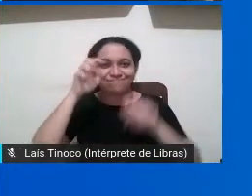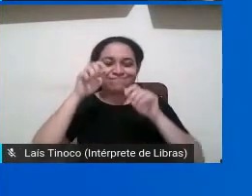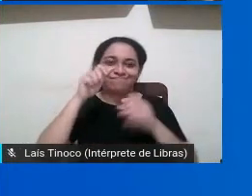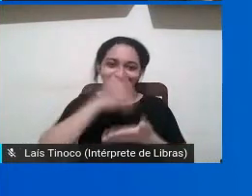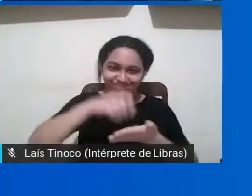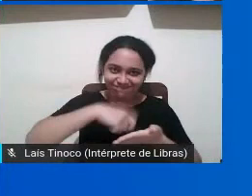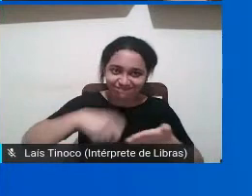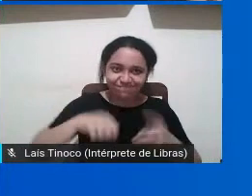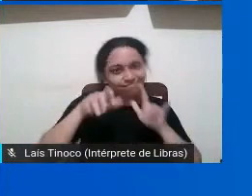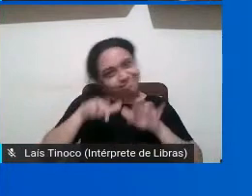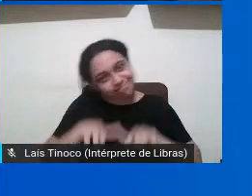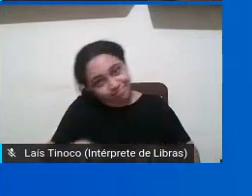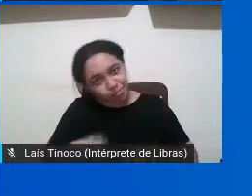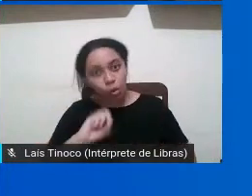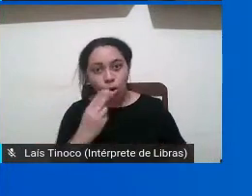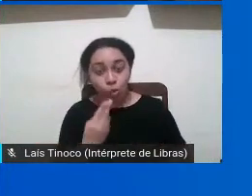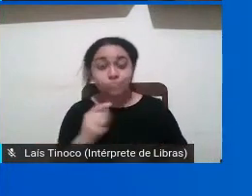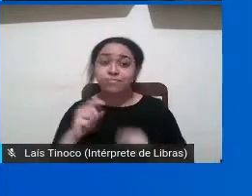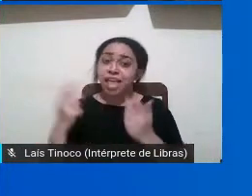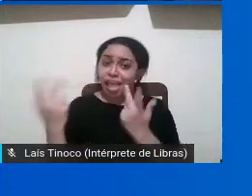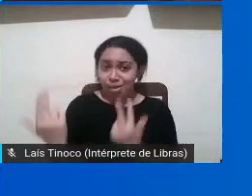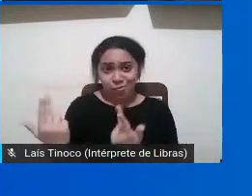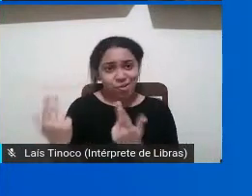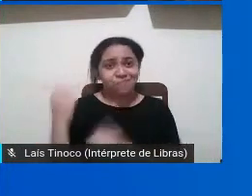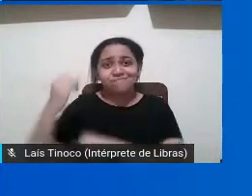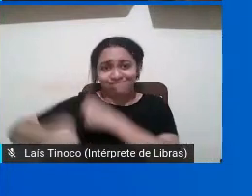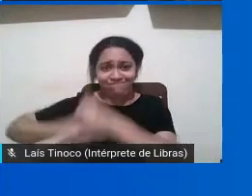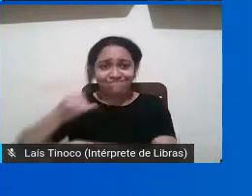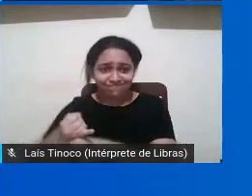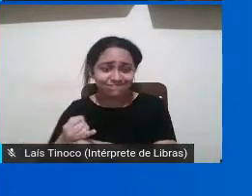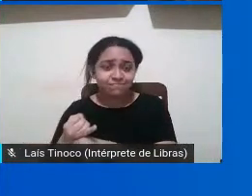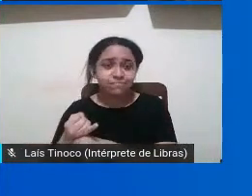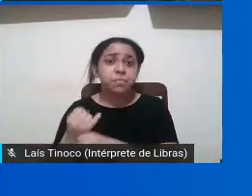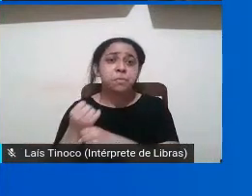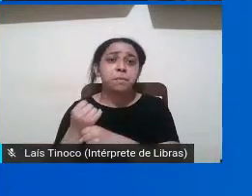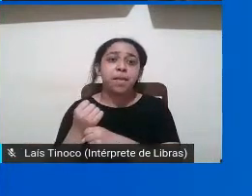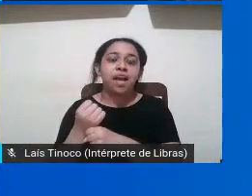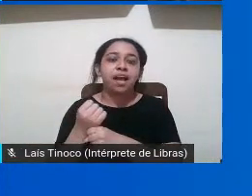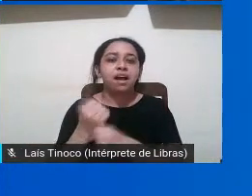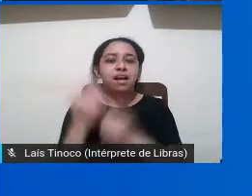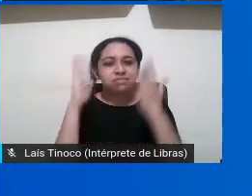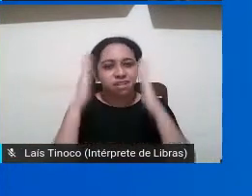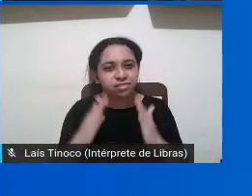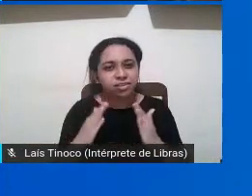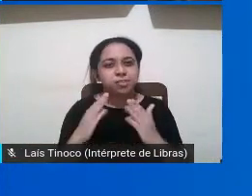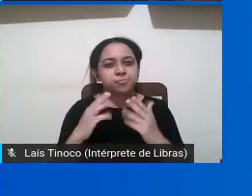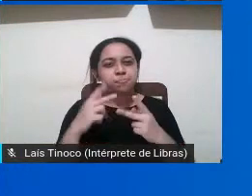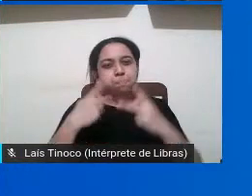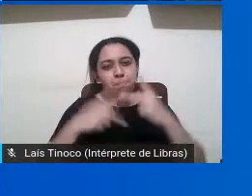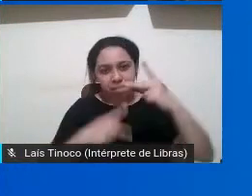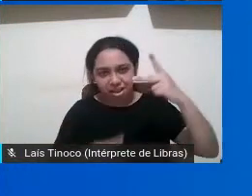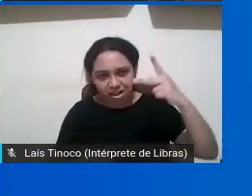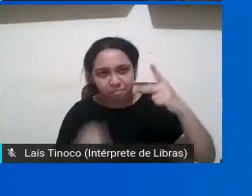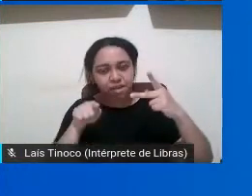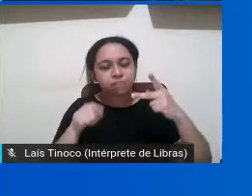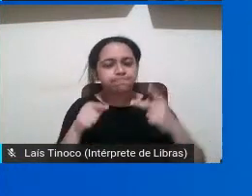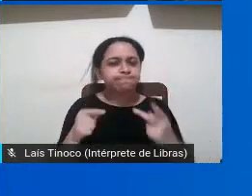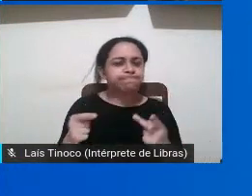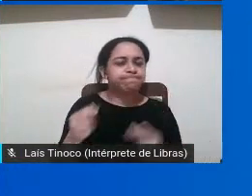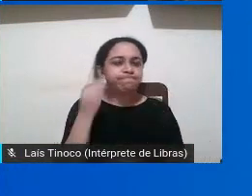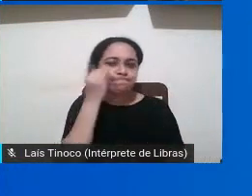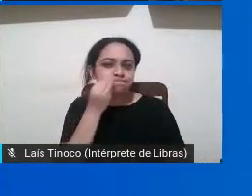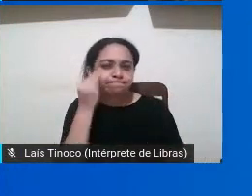para internet e a partir justamente desse parâmetro que ela questiona esse senso comum acerca da habilidade